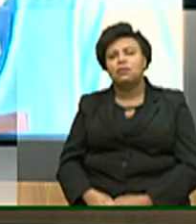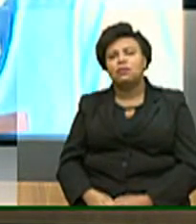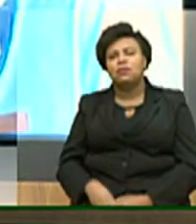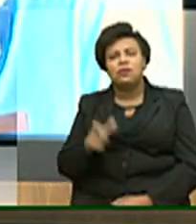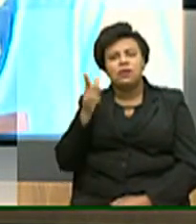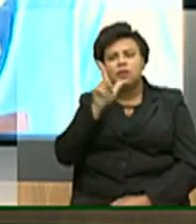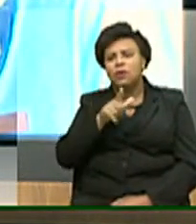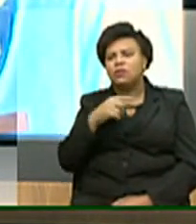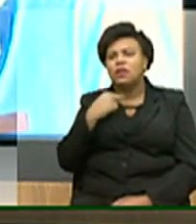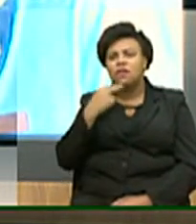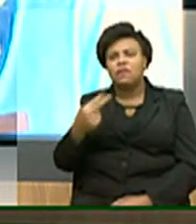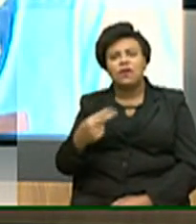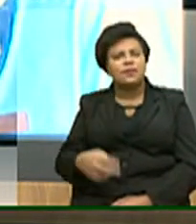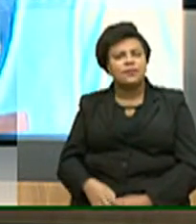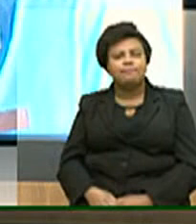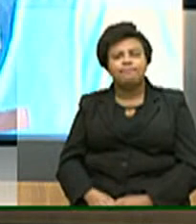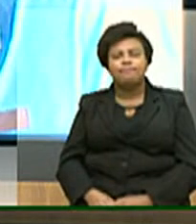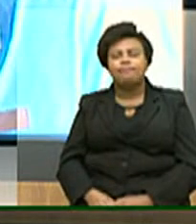Não tá conseguindo.